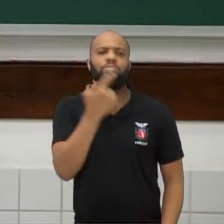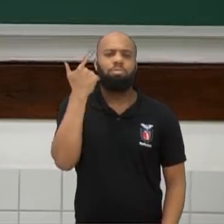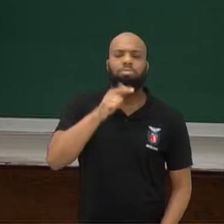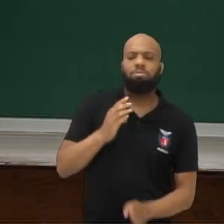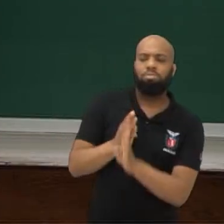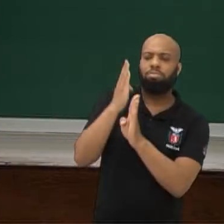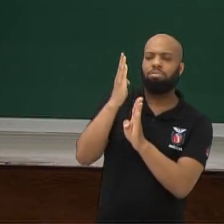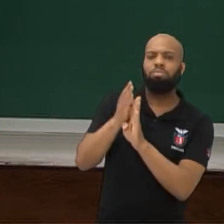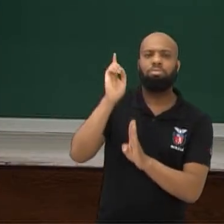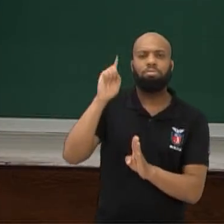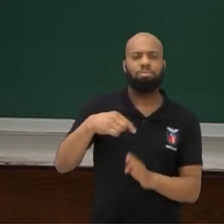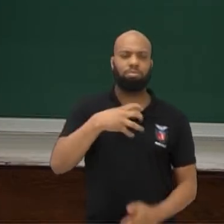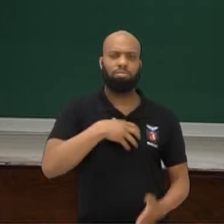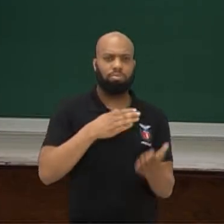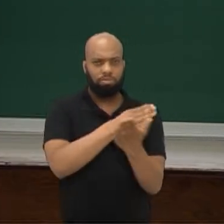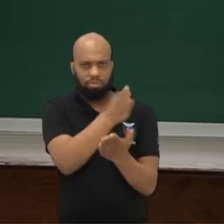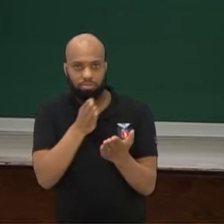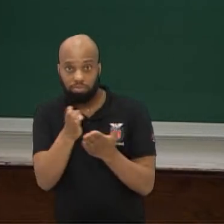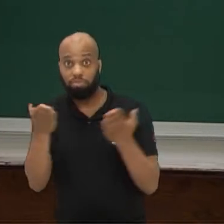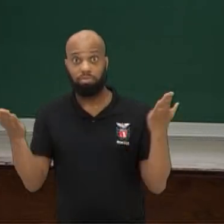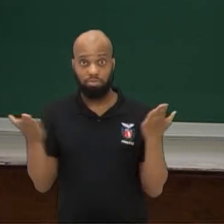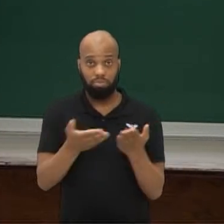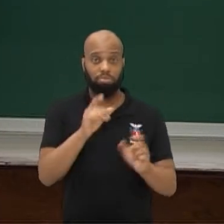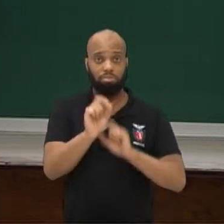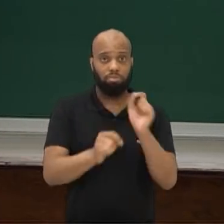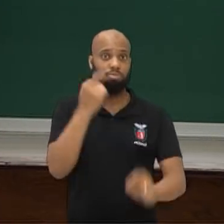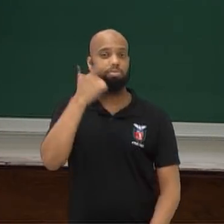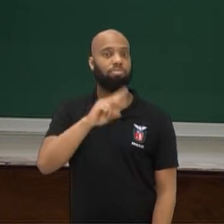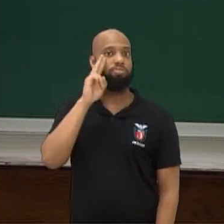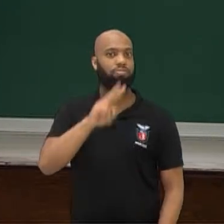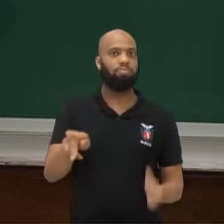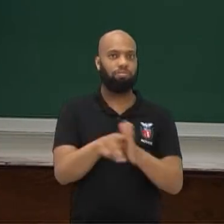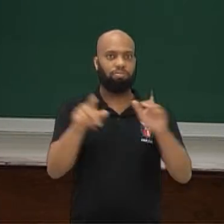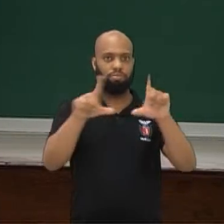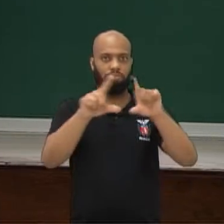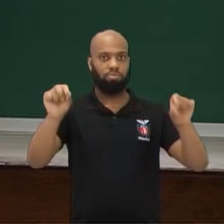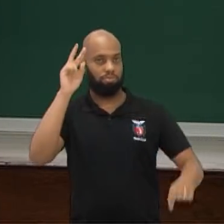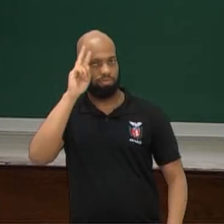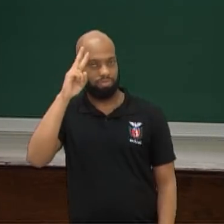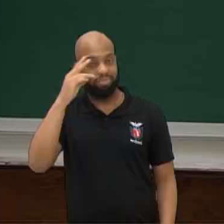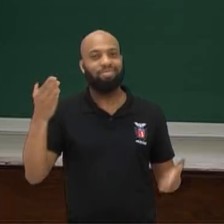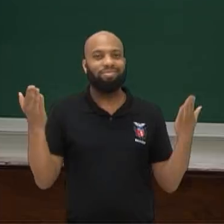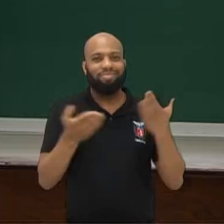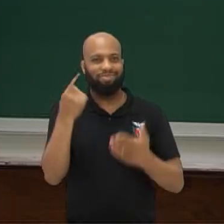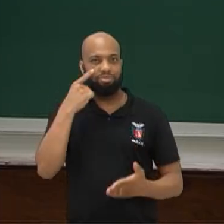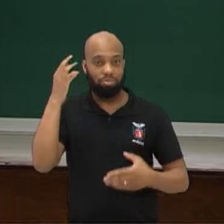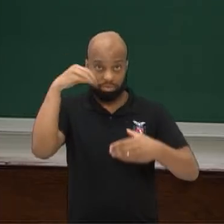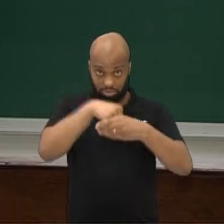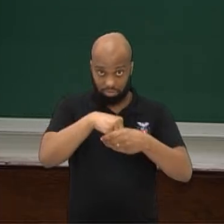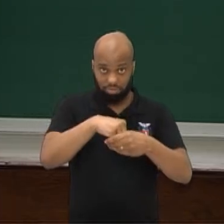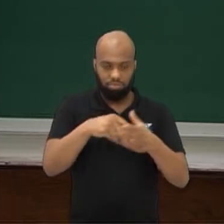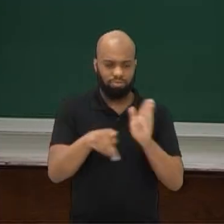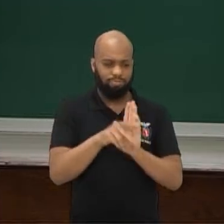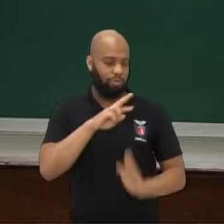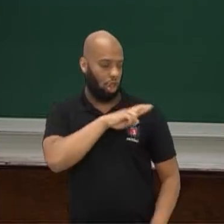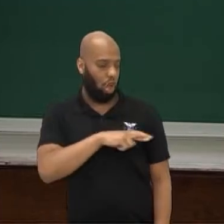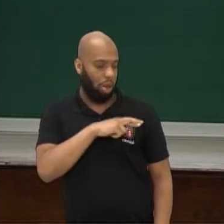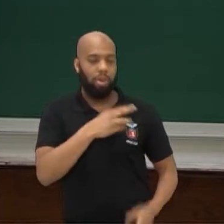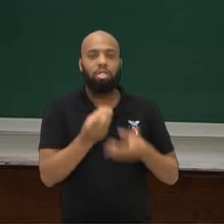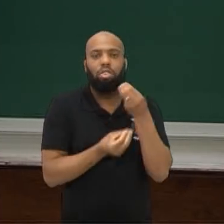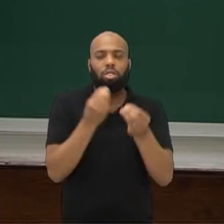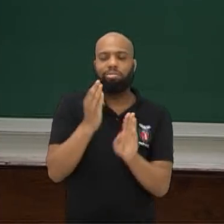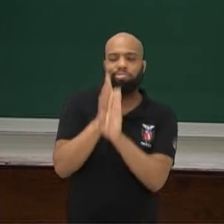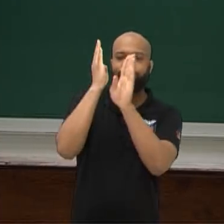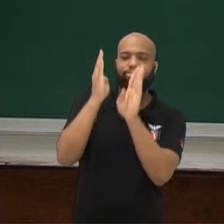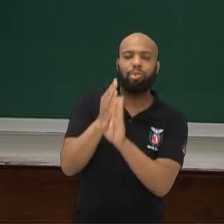uma ambiguidade. Né? Então, até aqui a gente viu nas tirinhas. Né? E vamos ver agora dentro do romance como que a gente pode